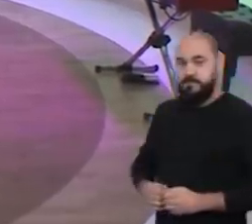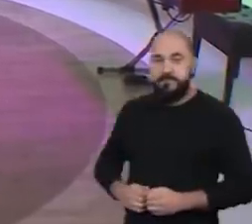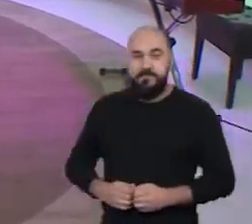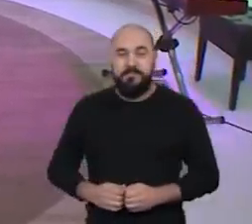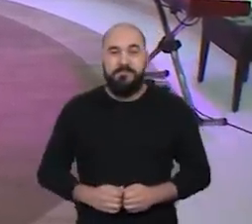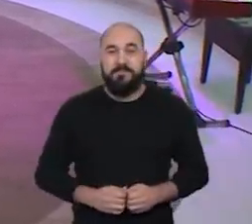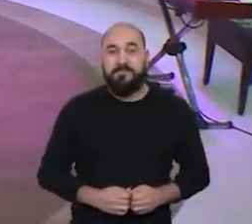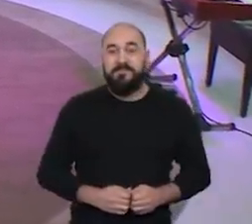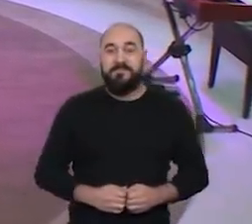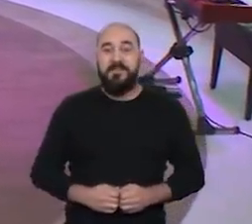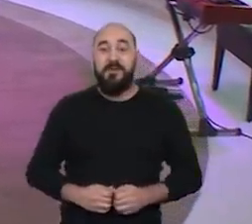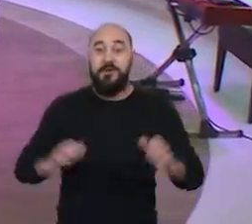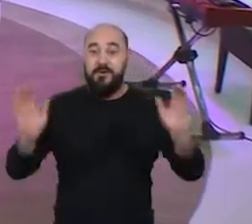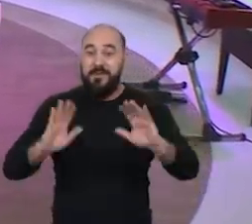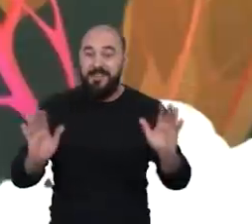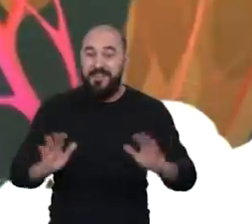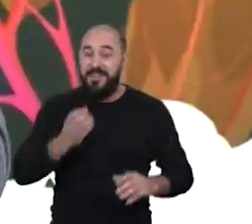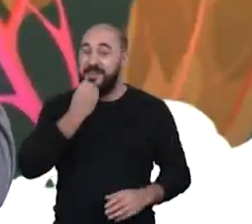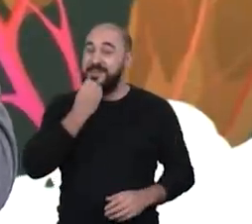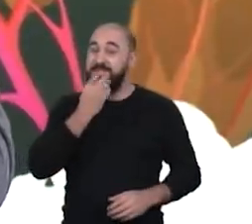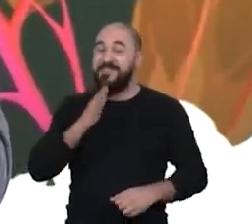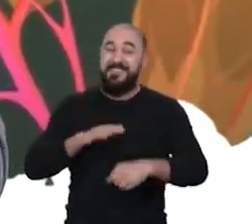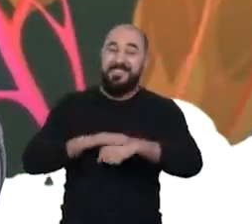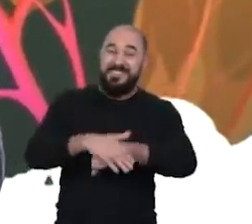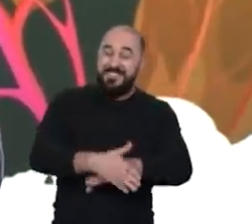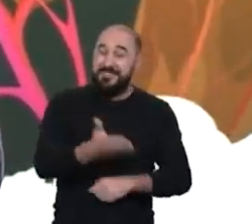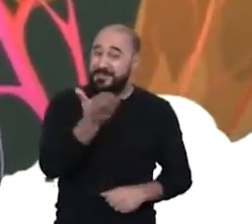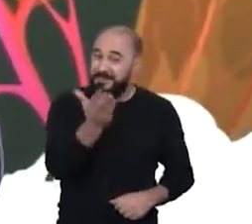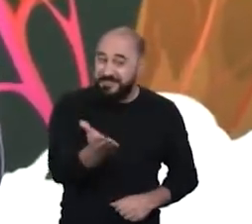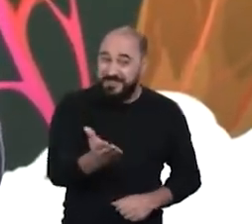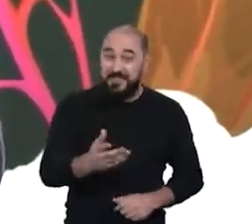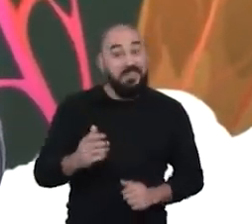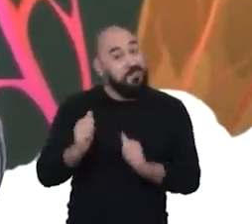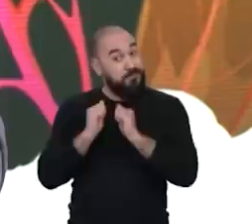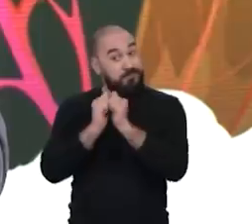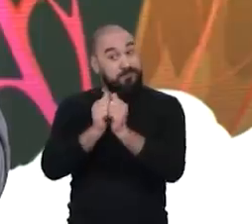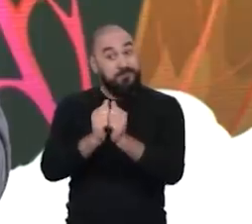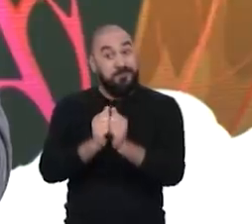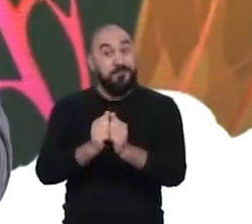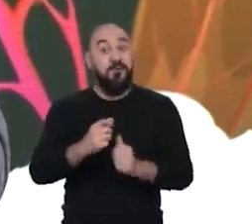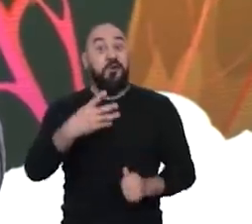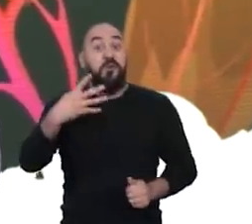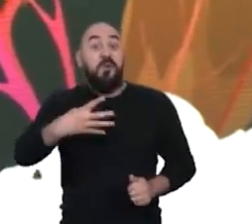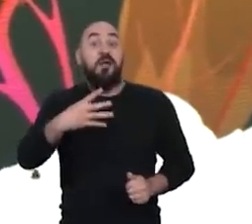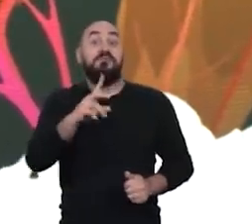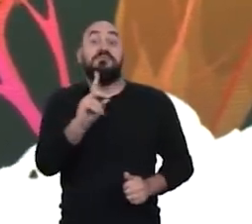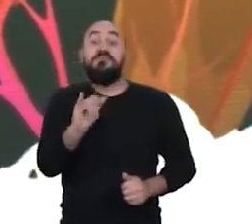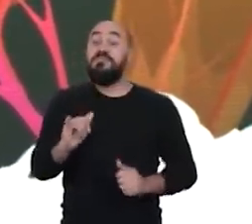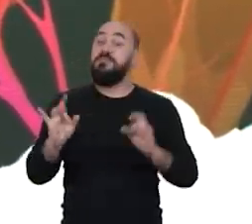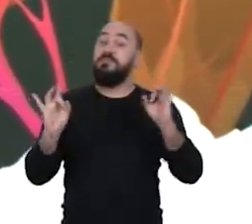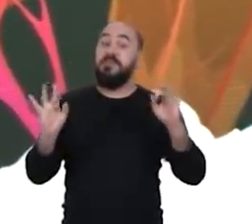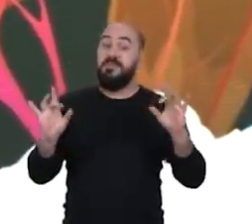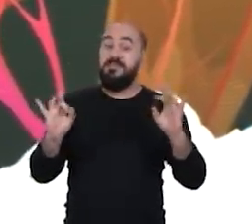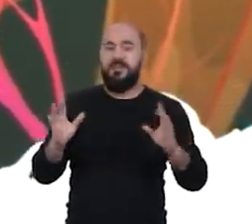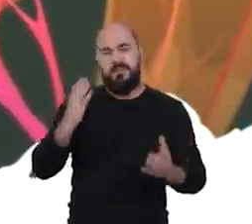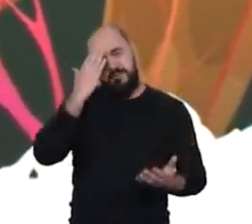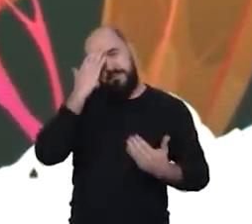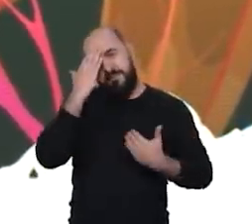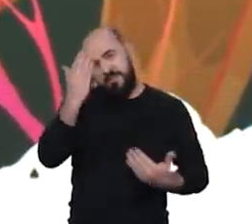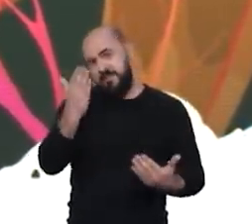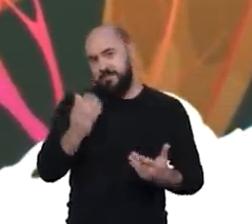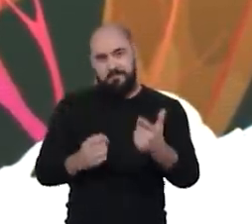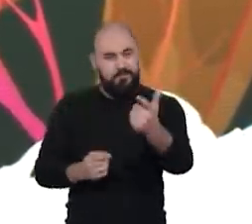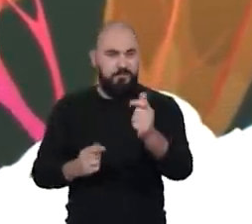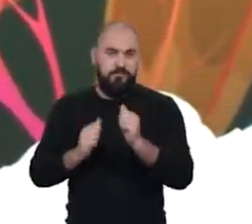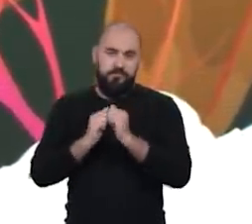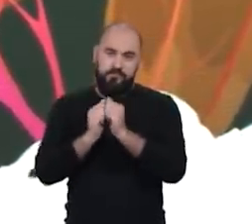Olá, uma ótima noite para você. Não é que estamos juntos? Quarto dia especial, que coisa linda. Obrigado a você que está juntinho com a gente